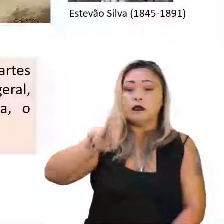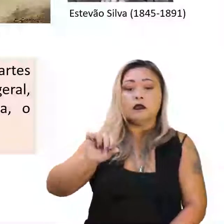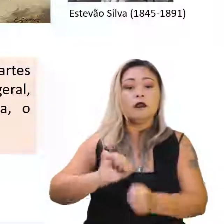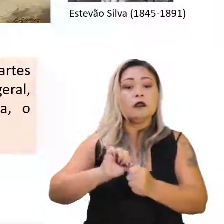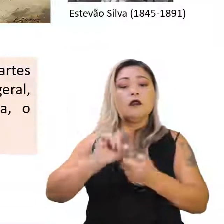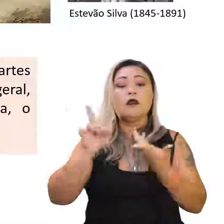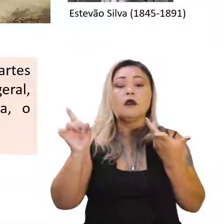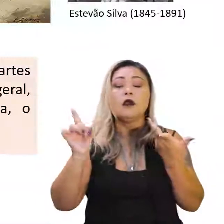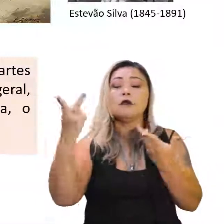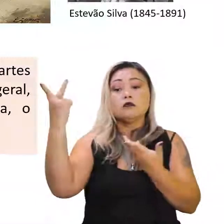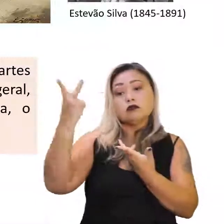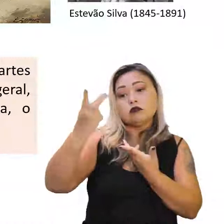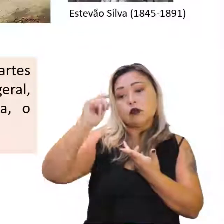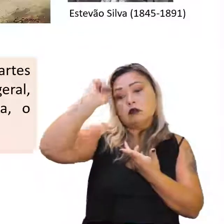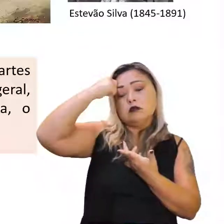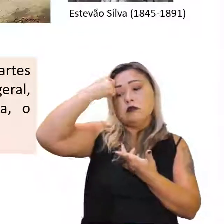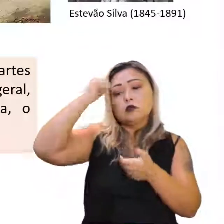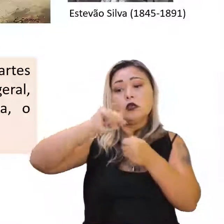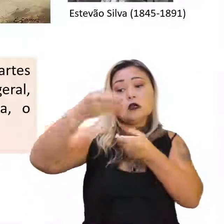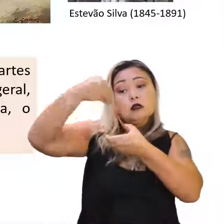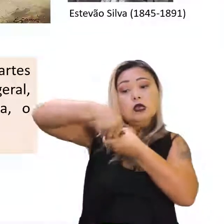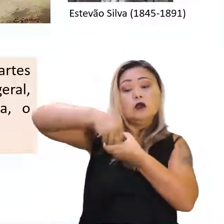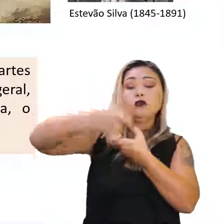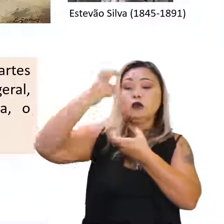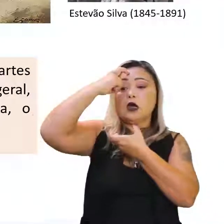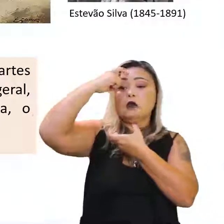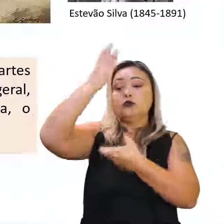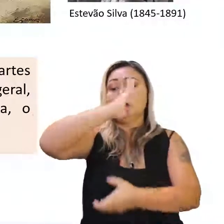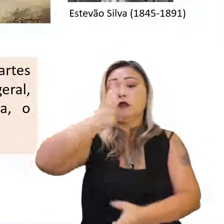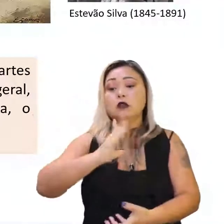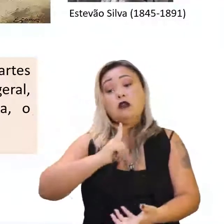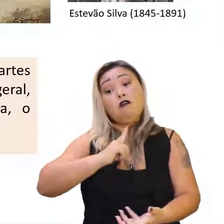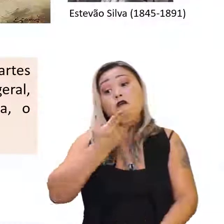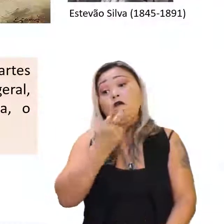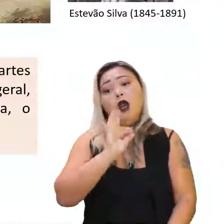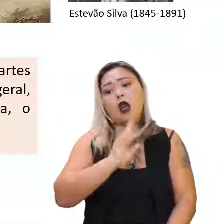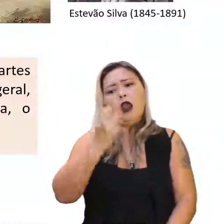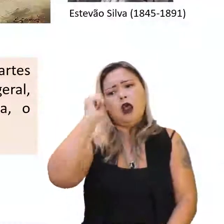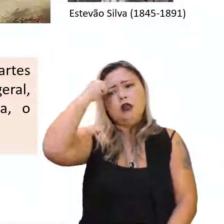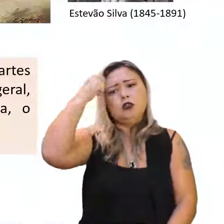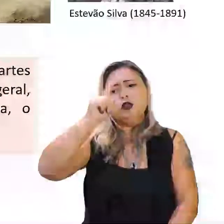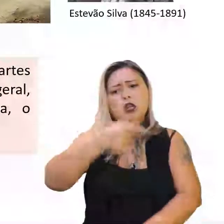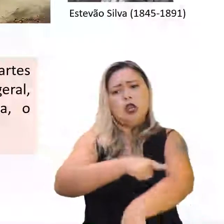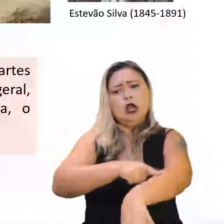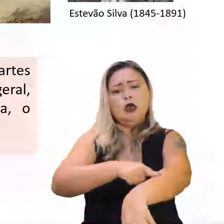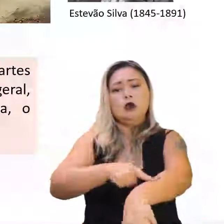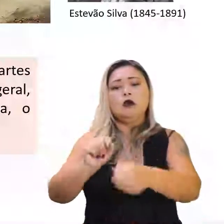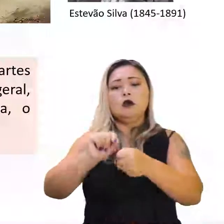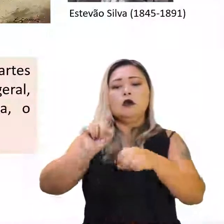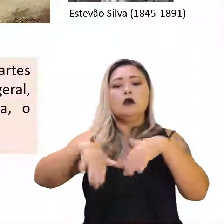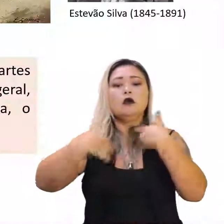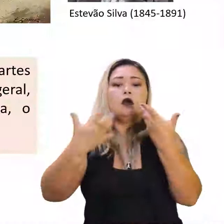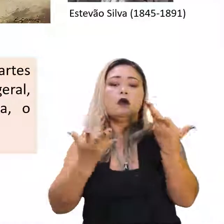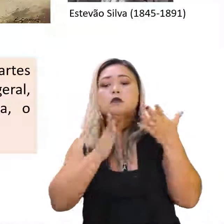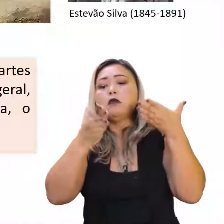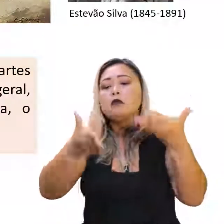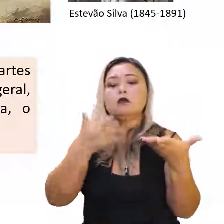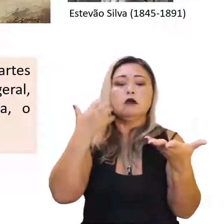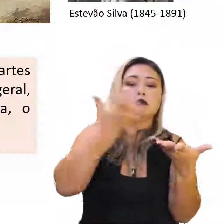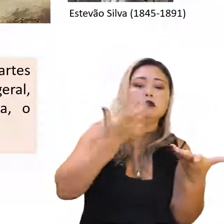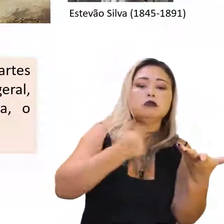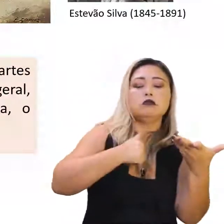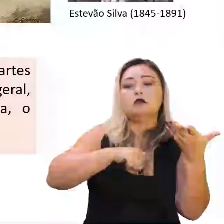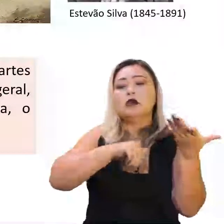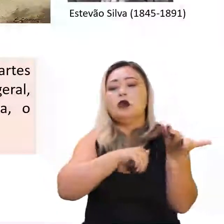artes plásticas dos negros à cultura brasileira. Em geral, a maior contribuição destacada é a música,